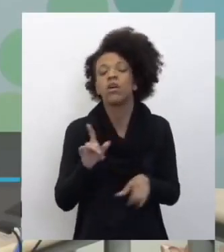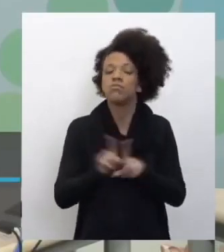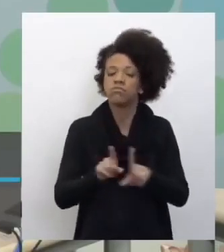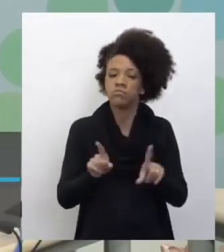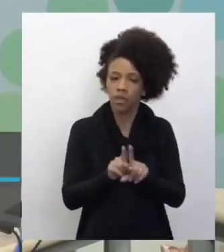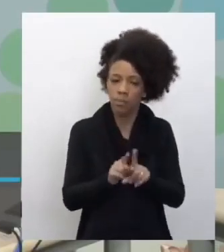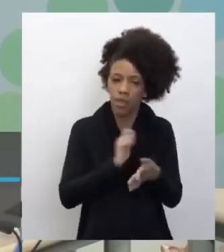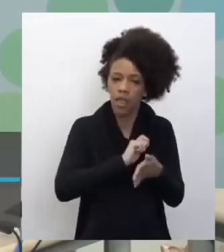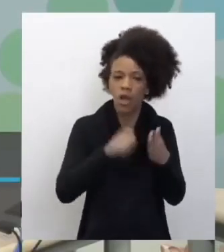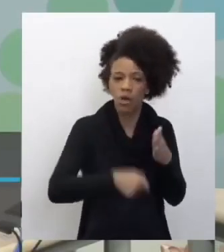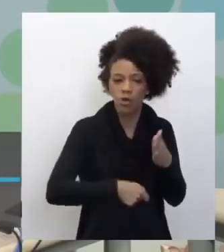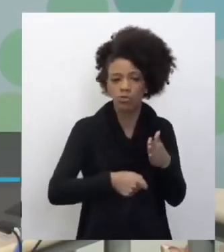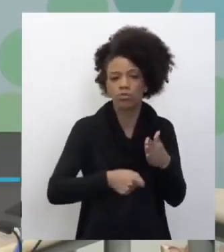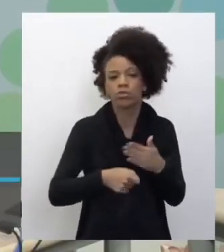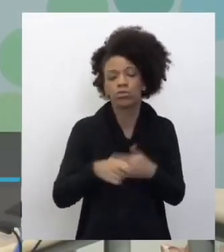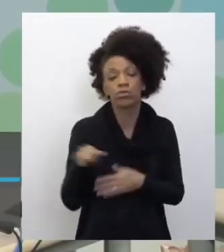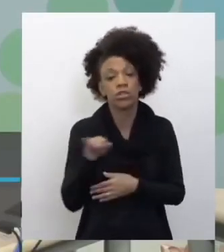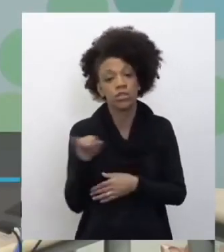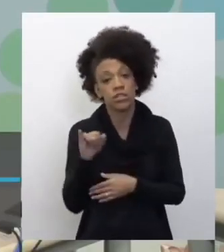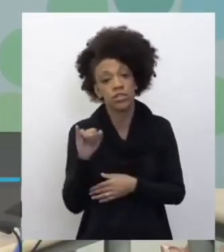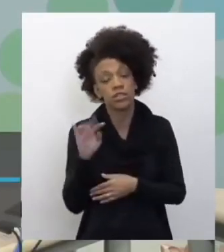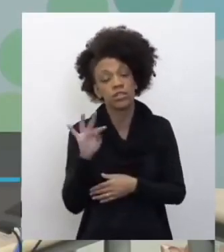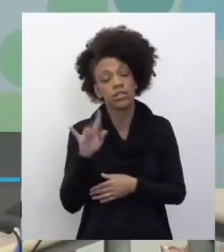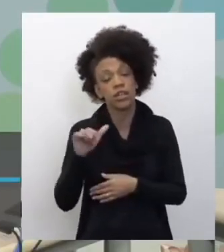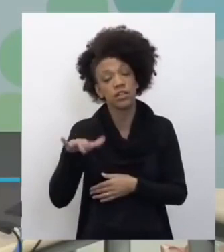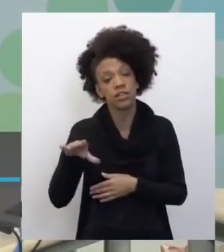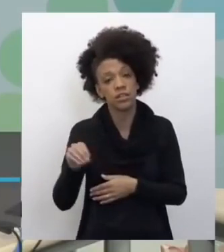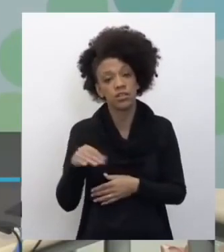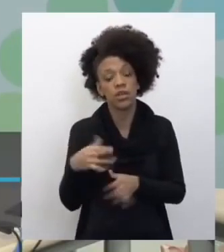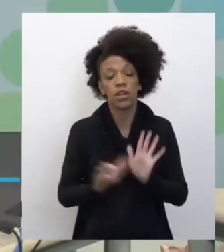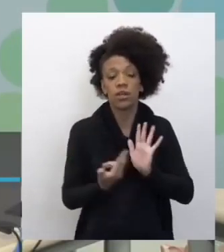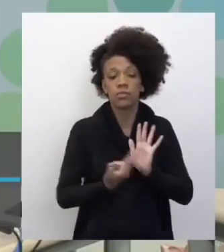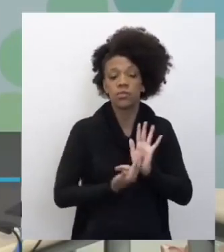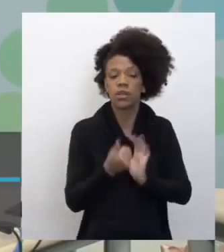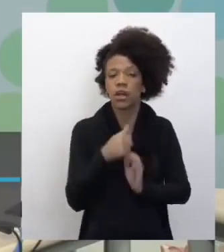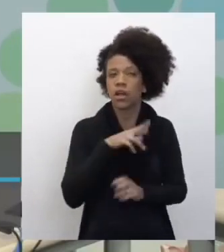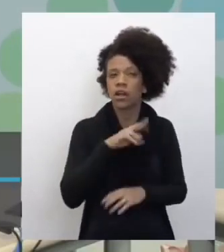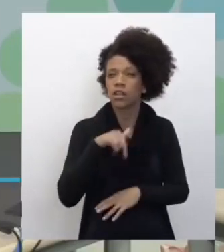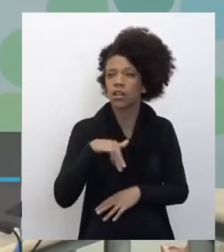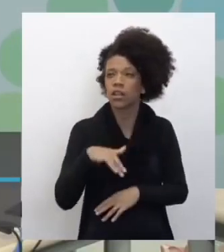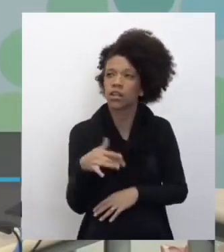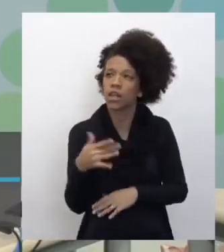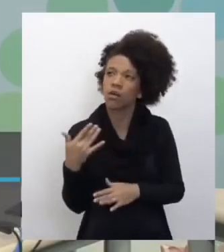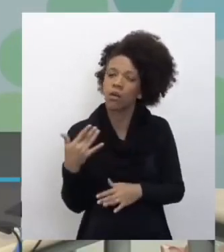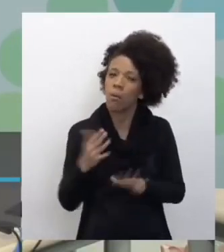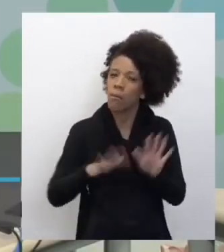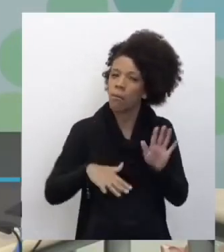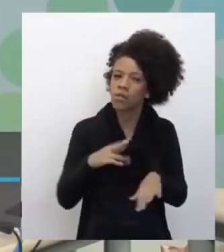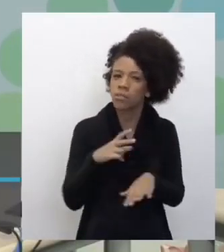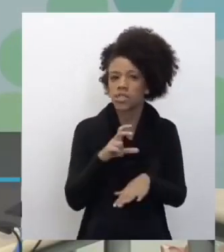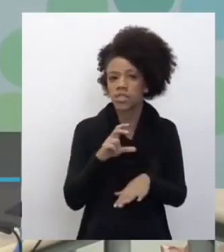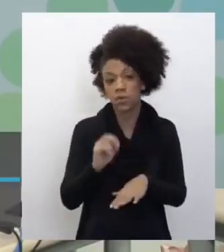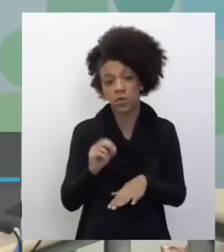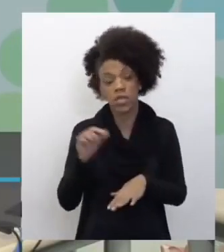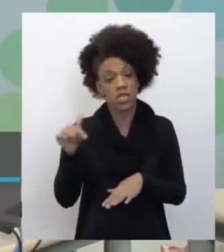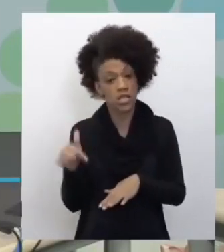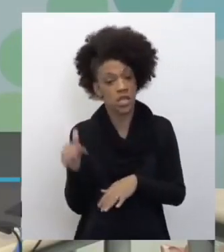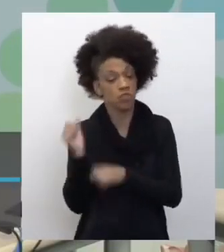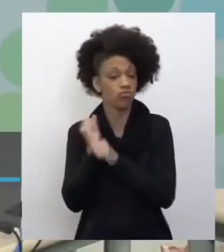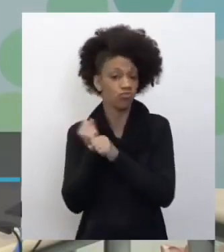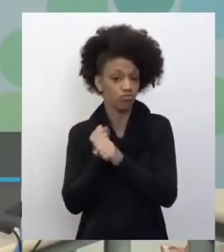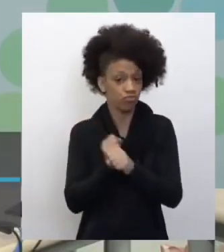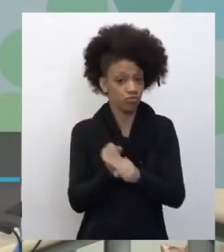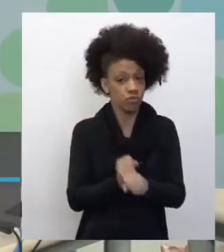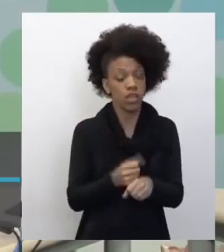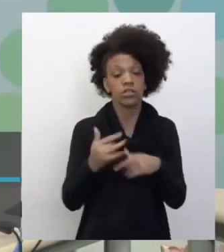um ator italiano. Ele já está representando o Arlequim há aproximadamente 57 anos, né? Então, é